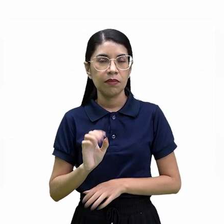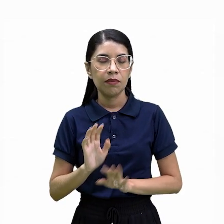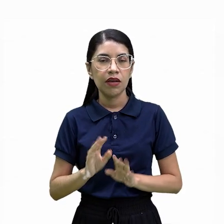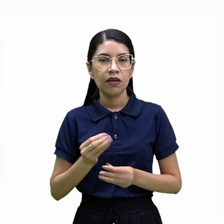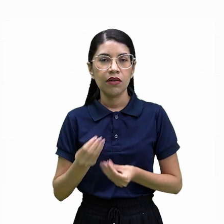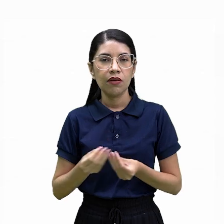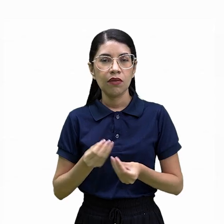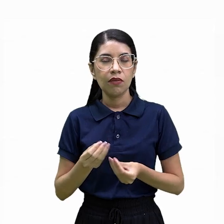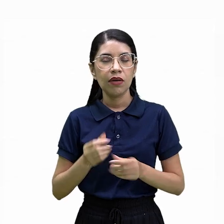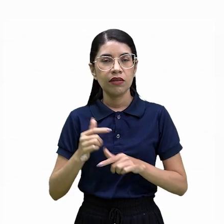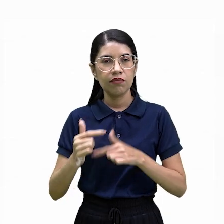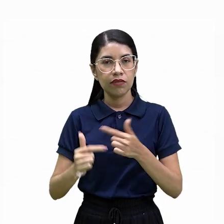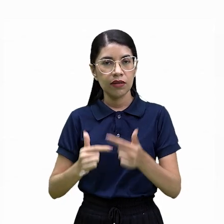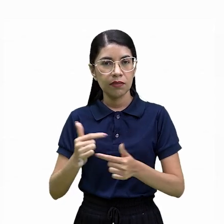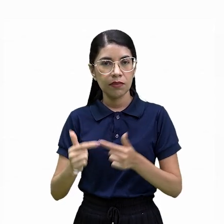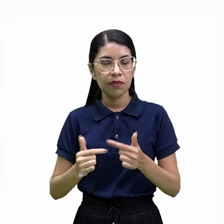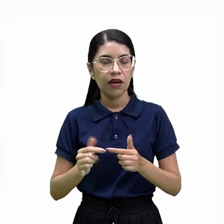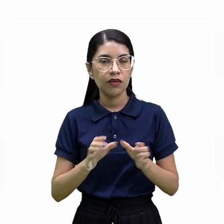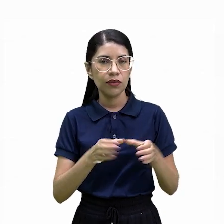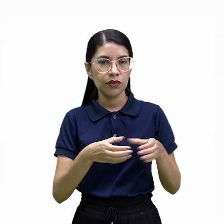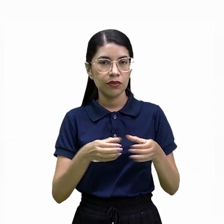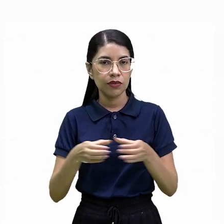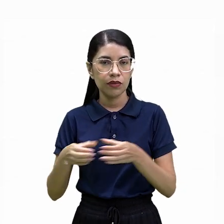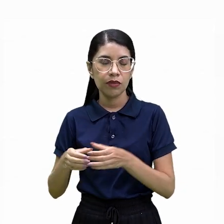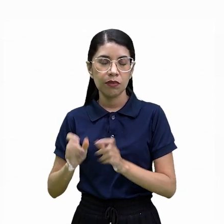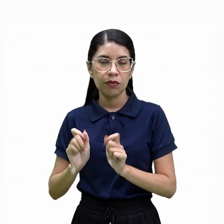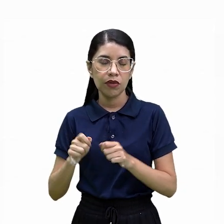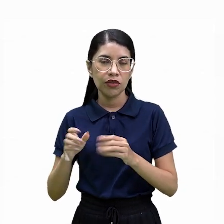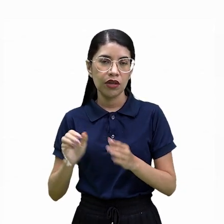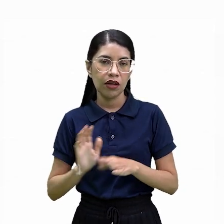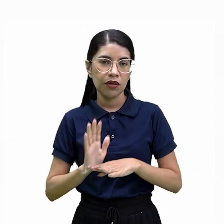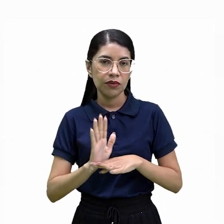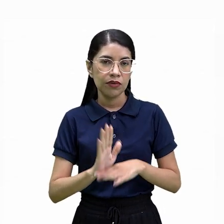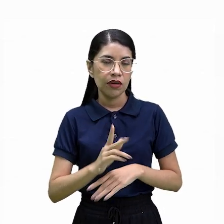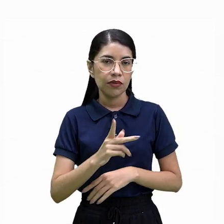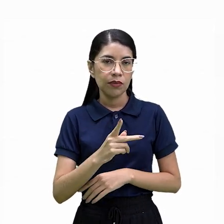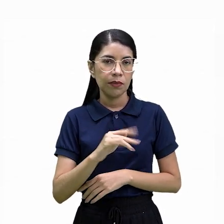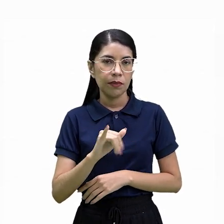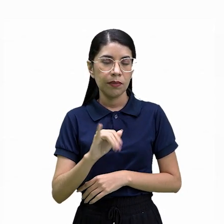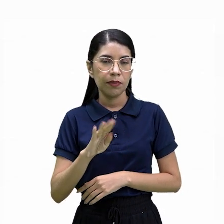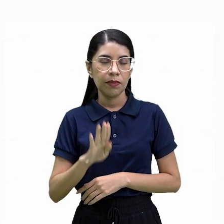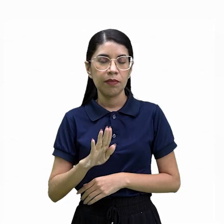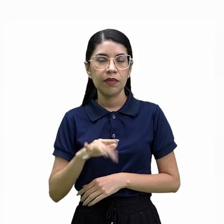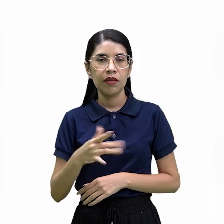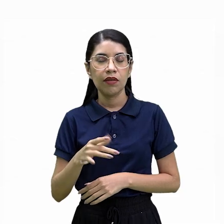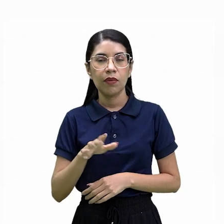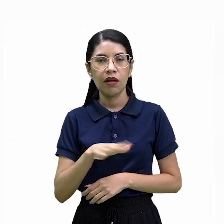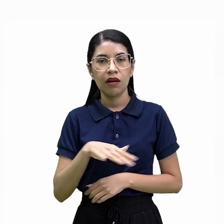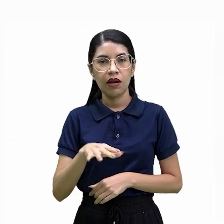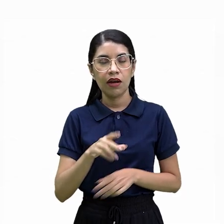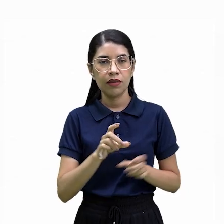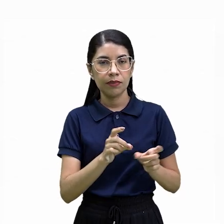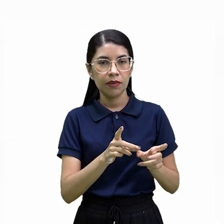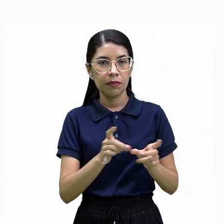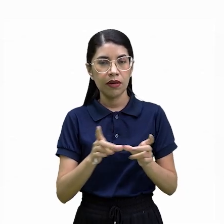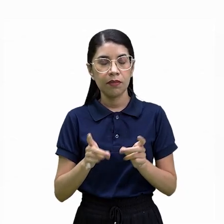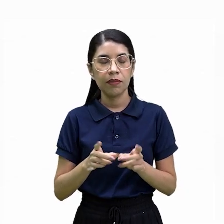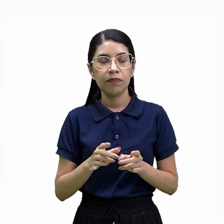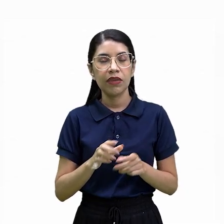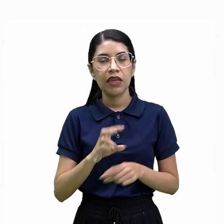como cada atividade contribuiu para o PIB brasileiro? Então, o comércio gira em torno